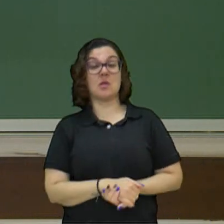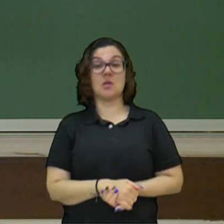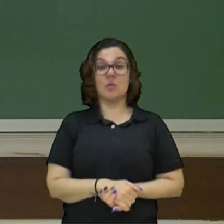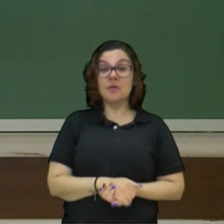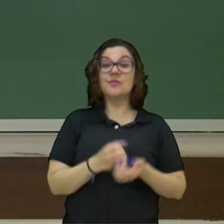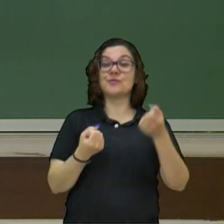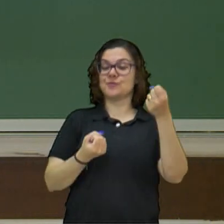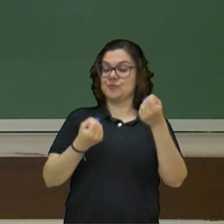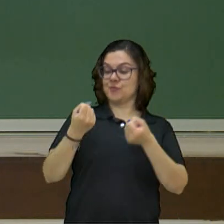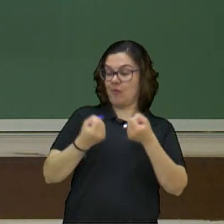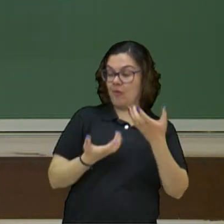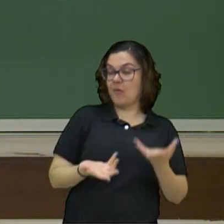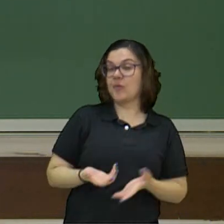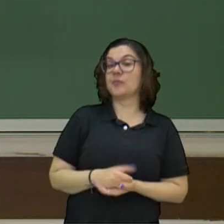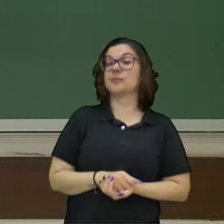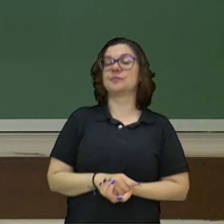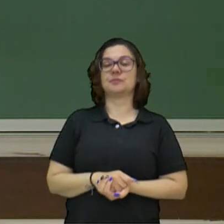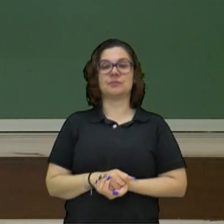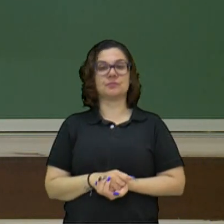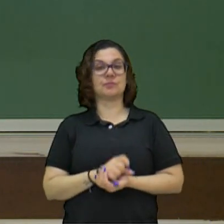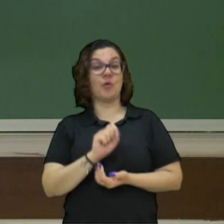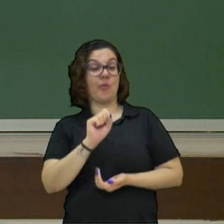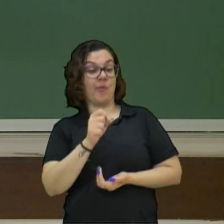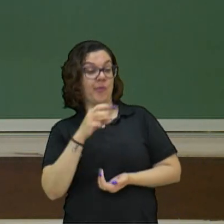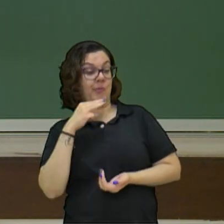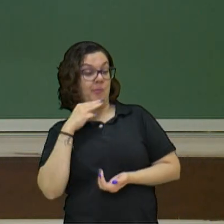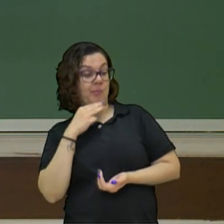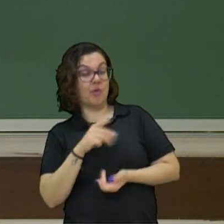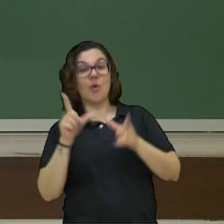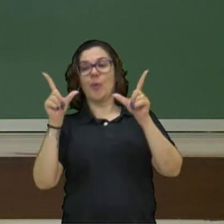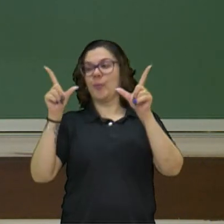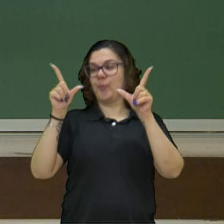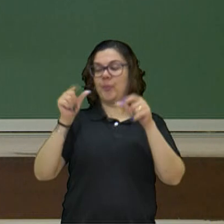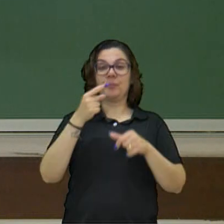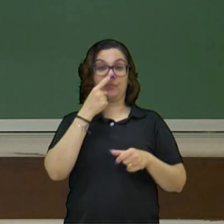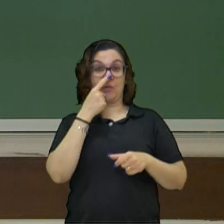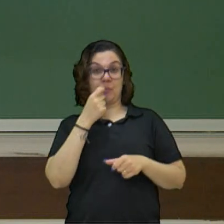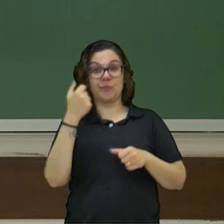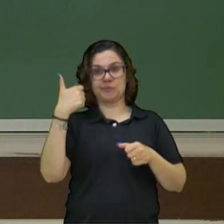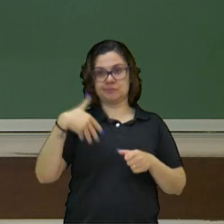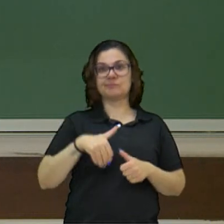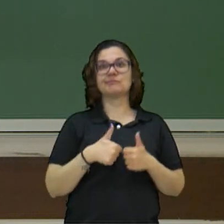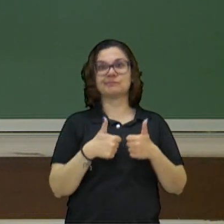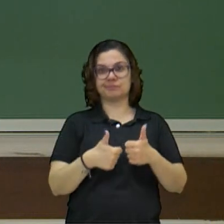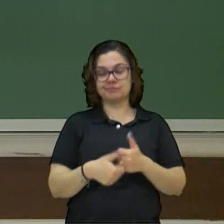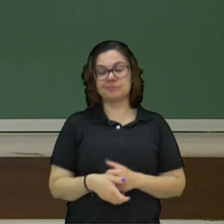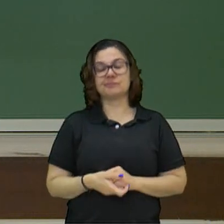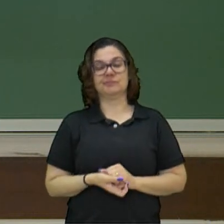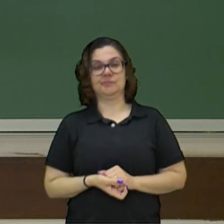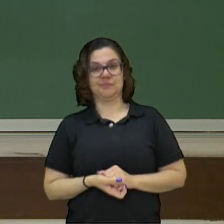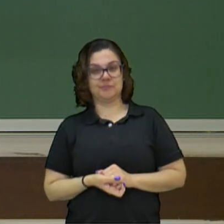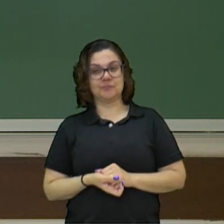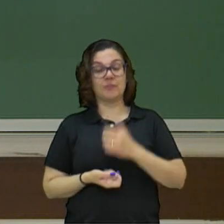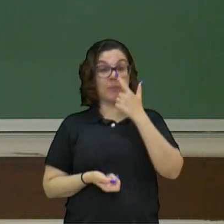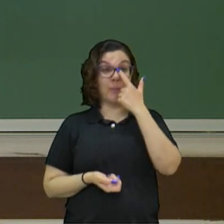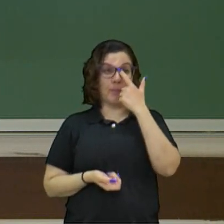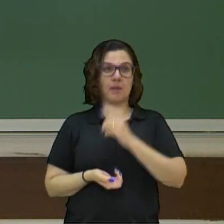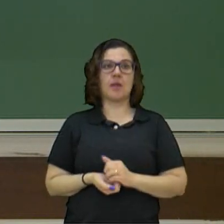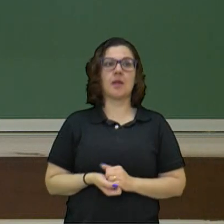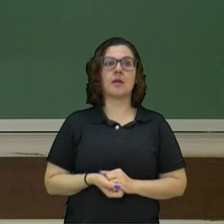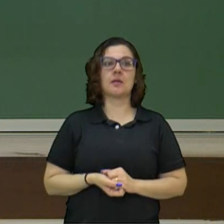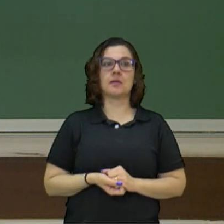tirar oito milhões de automóveis a diminuição que você tem a pressão dos gases poluentes